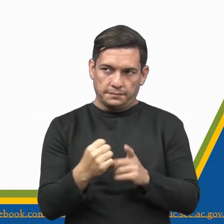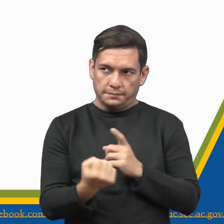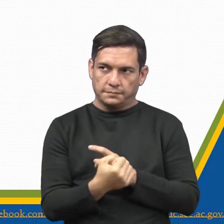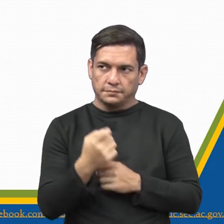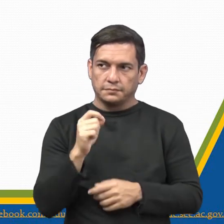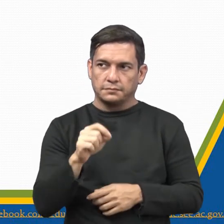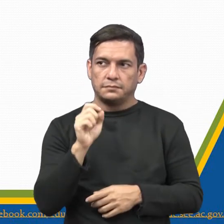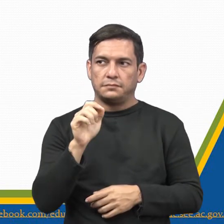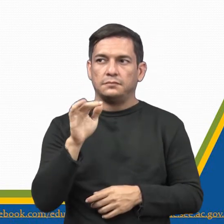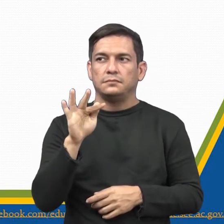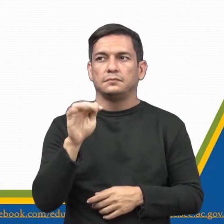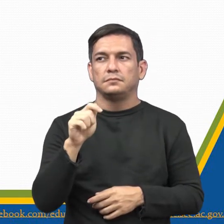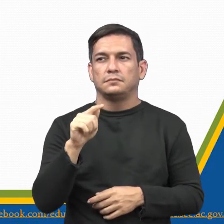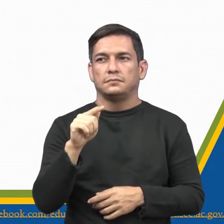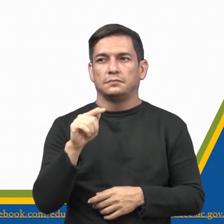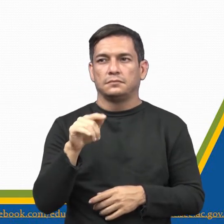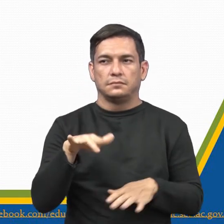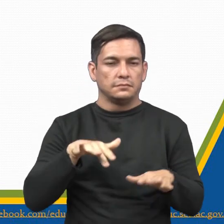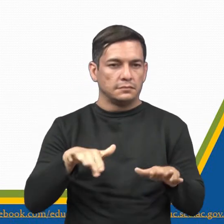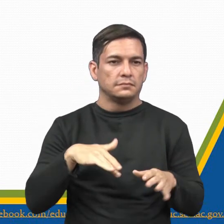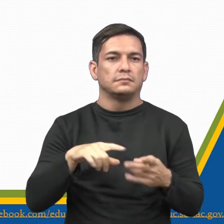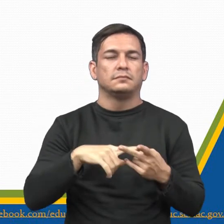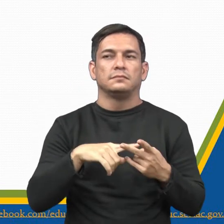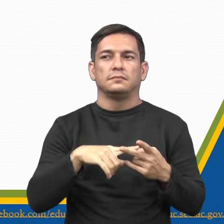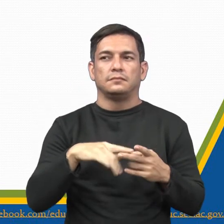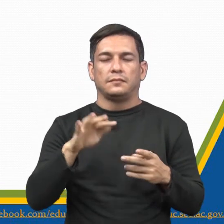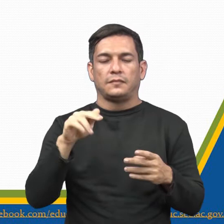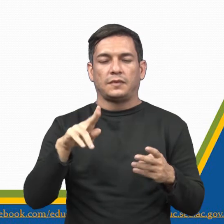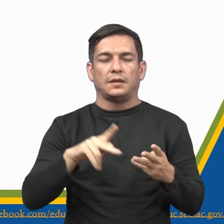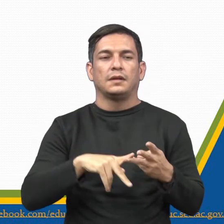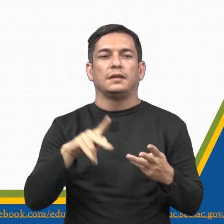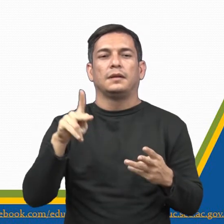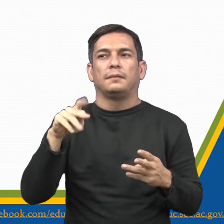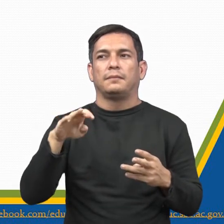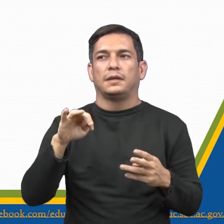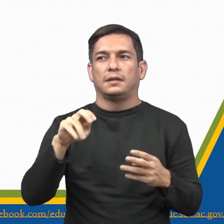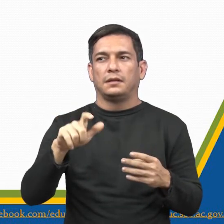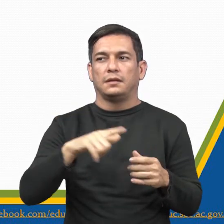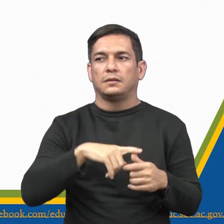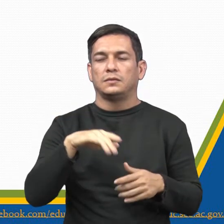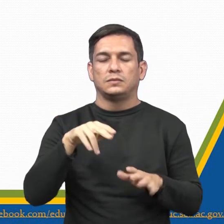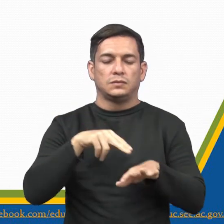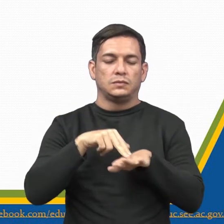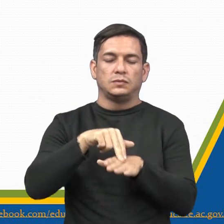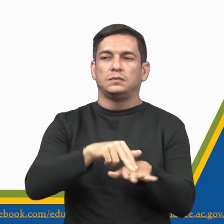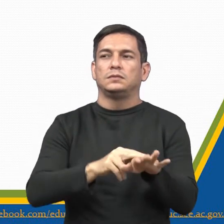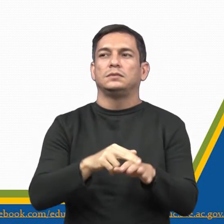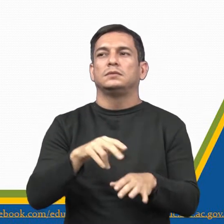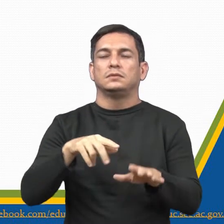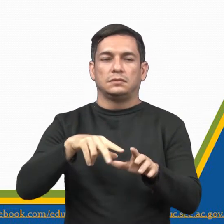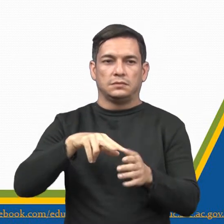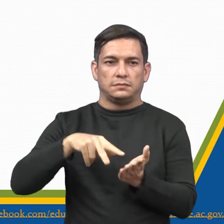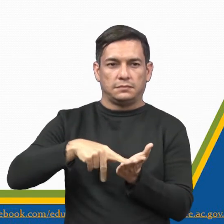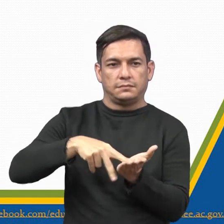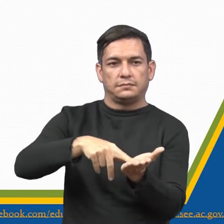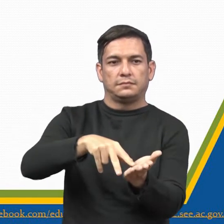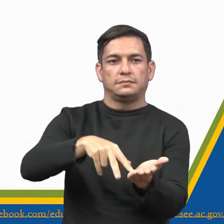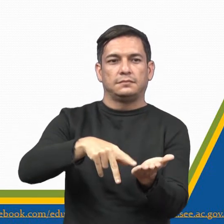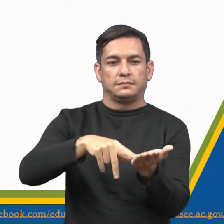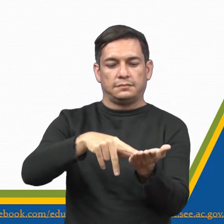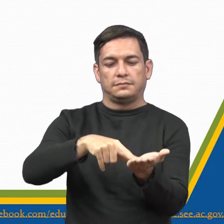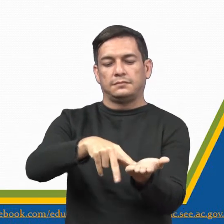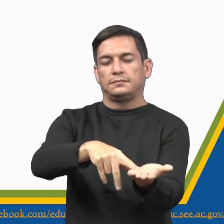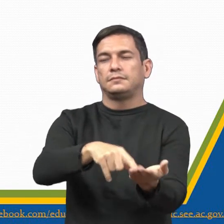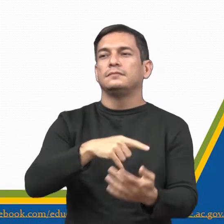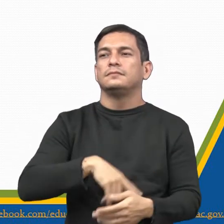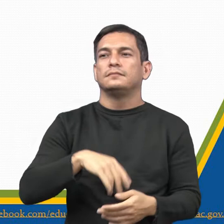dos fãs do rap, do funk, do heavy metal, dos surfistas, dos skatistas, dos